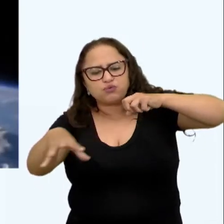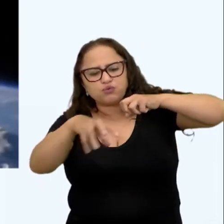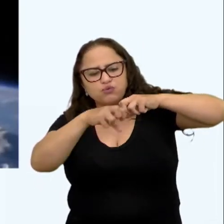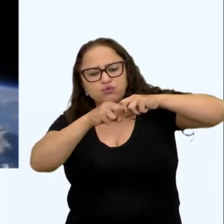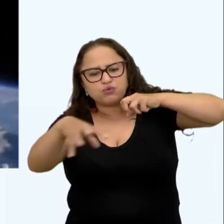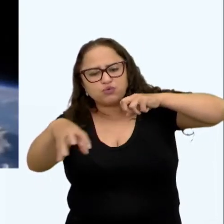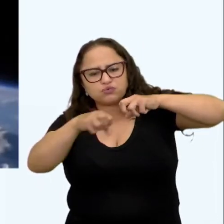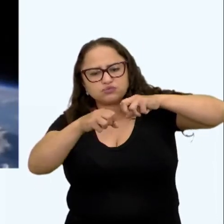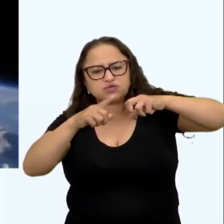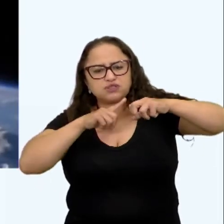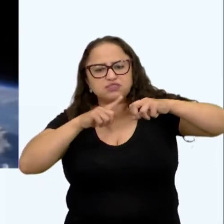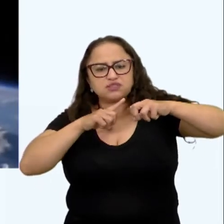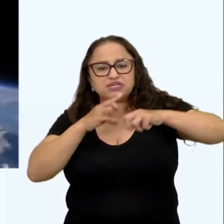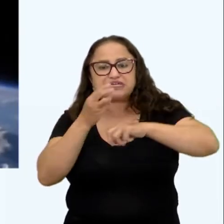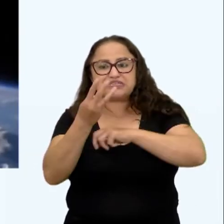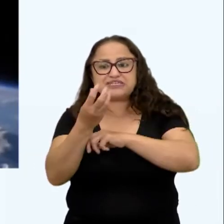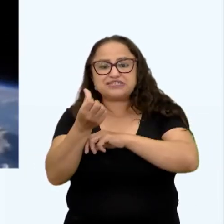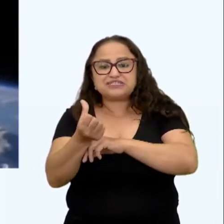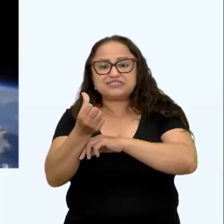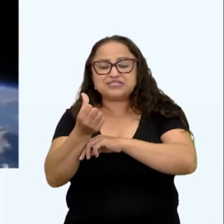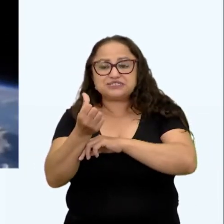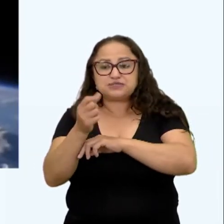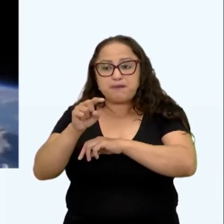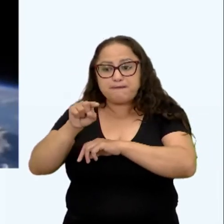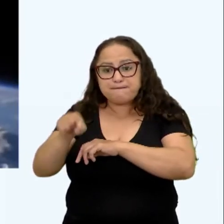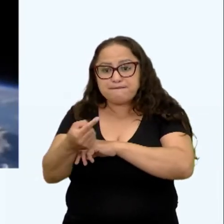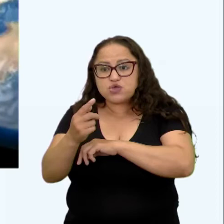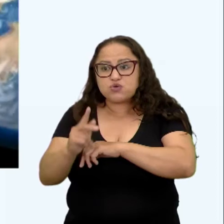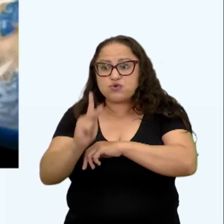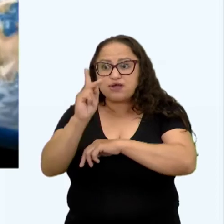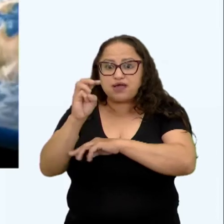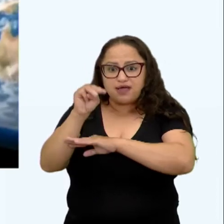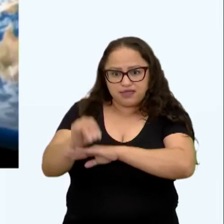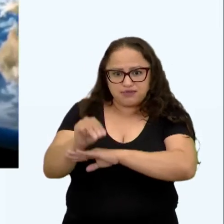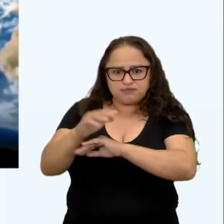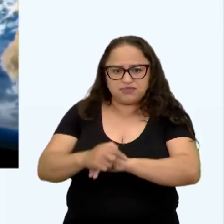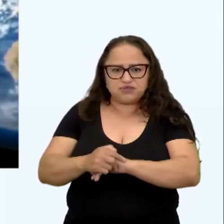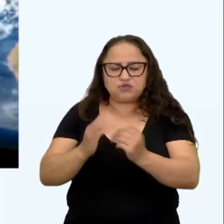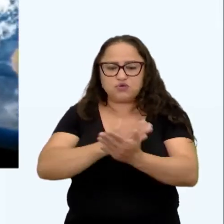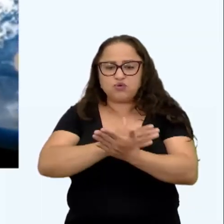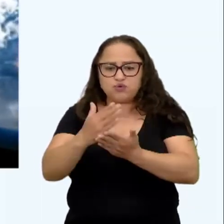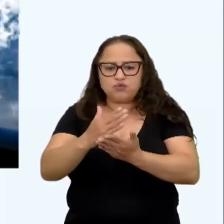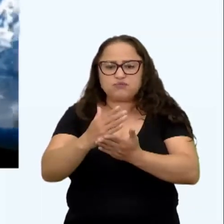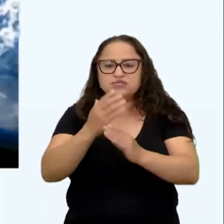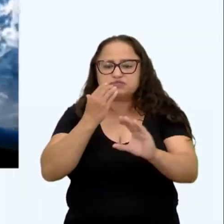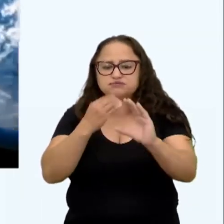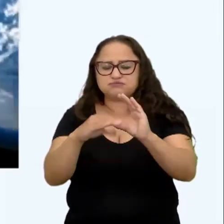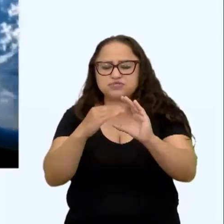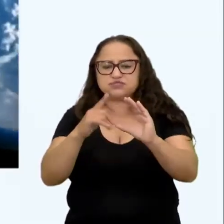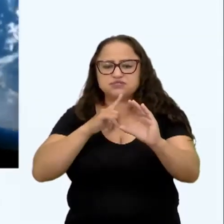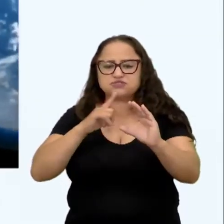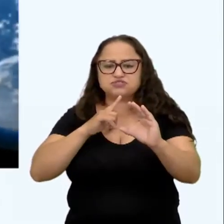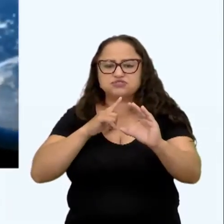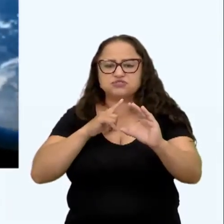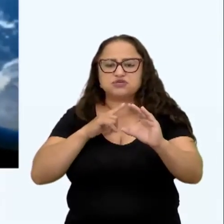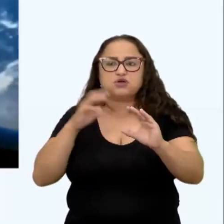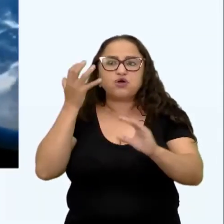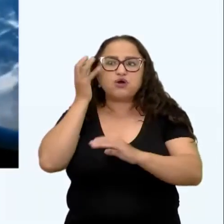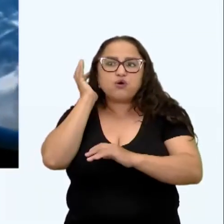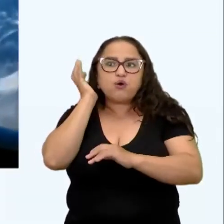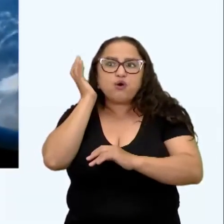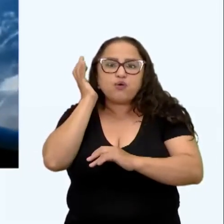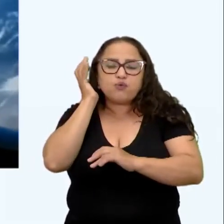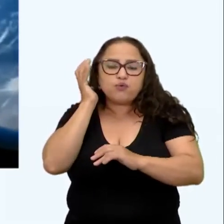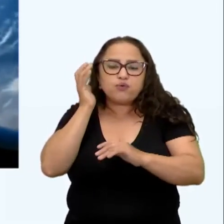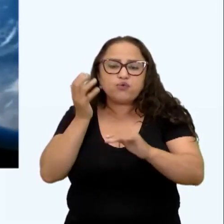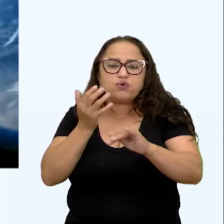órbita geoestacionária a 36 mil quilômetros de altitude. Inicialmente, a mensagem é convertida em onda de rádio, que é um